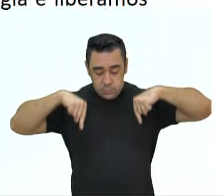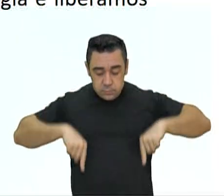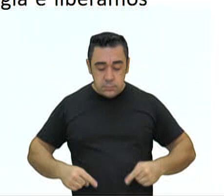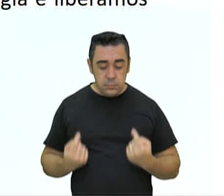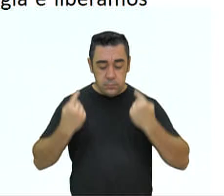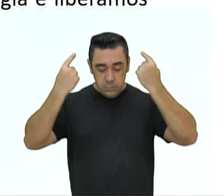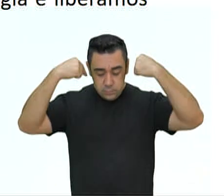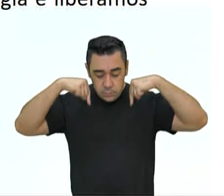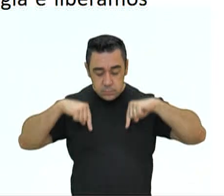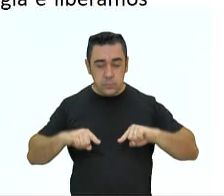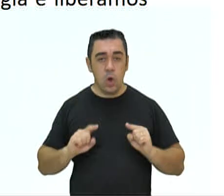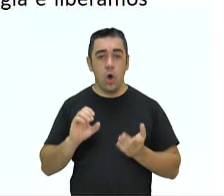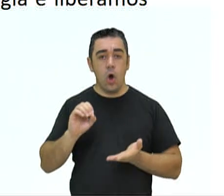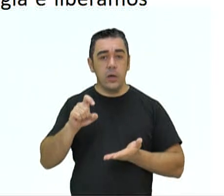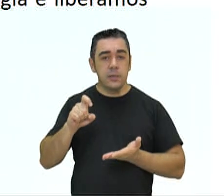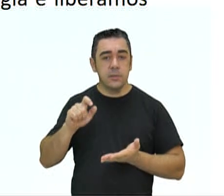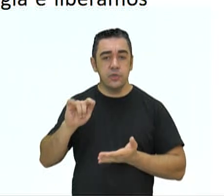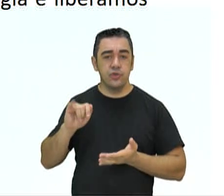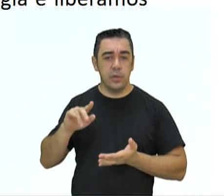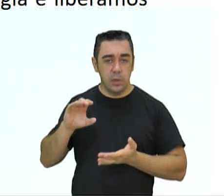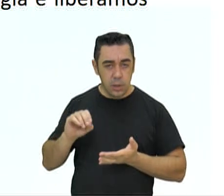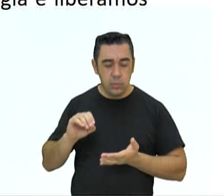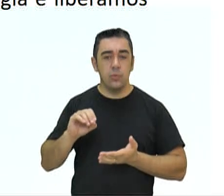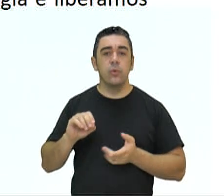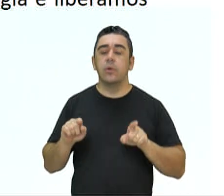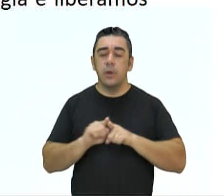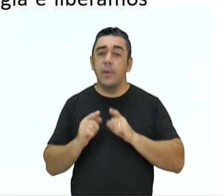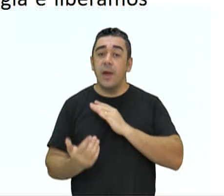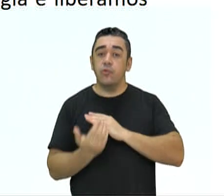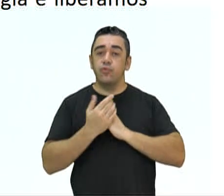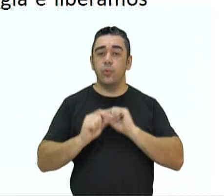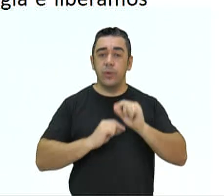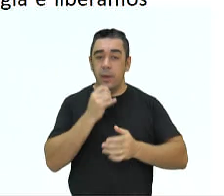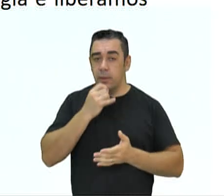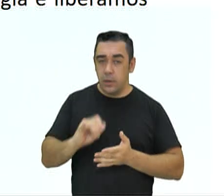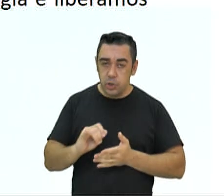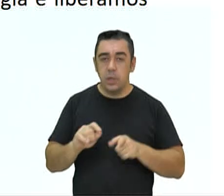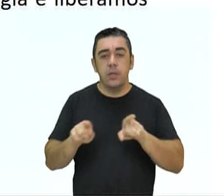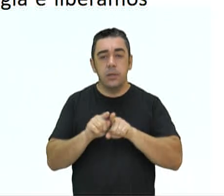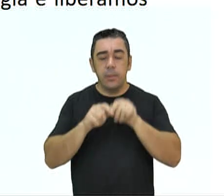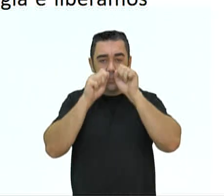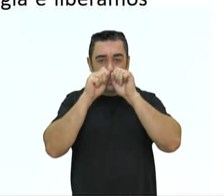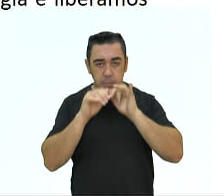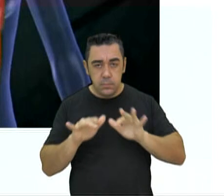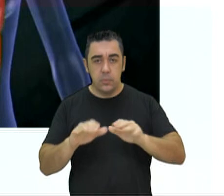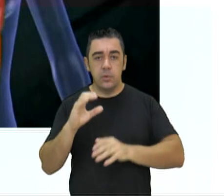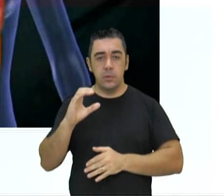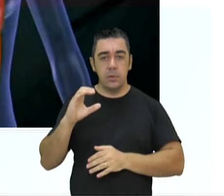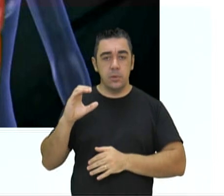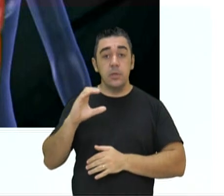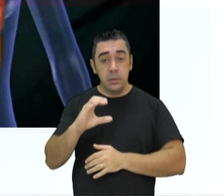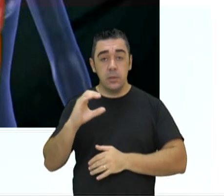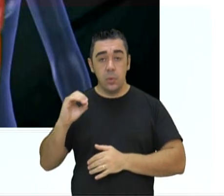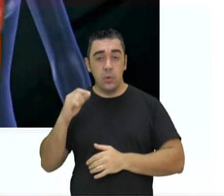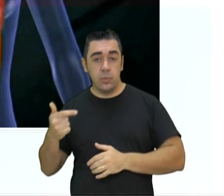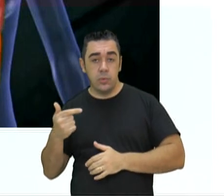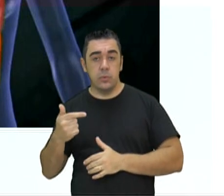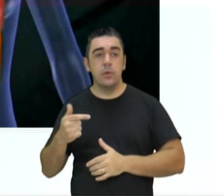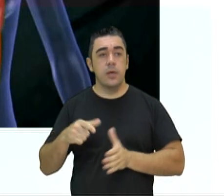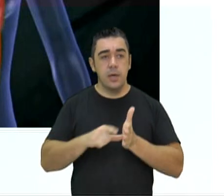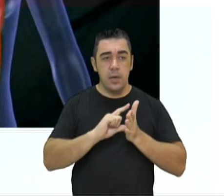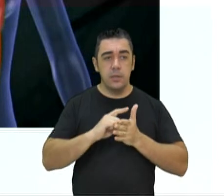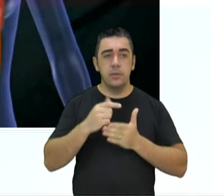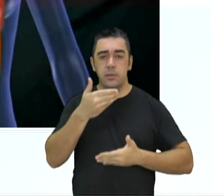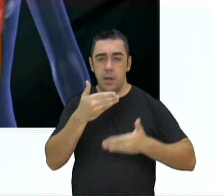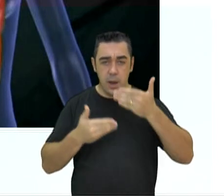células, recarregando os níveis de energia e liberando gás carbônico. Então, já foi o que nós falamos nos slides